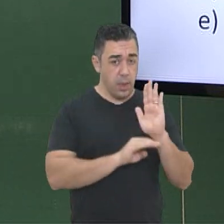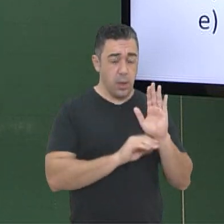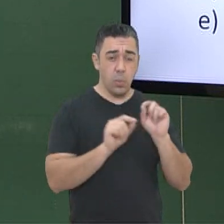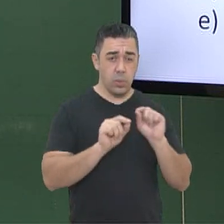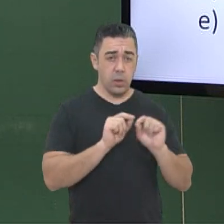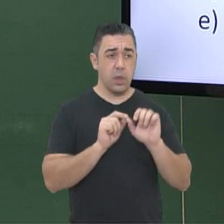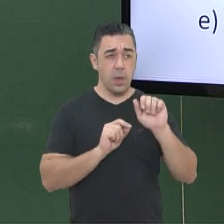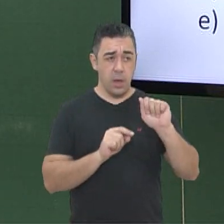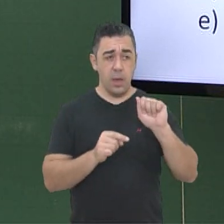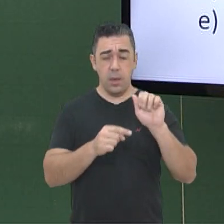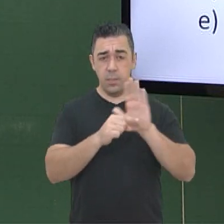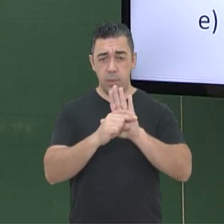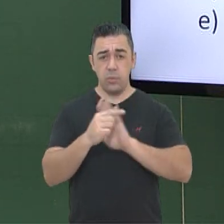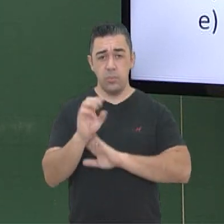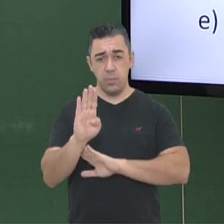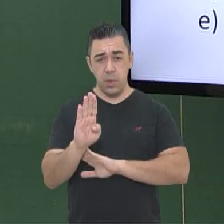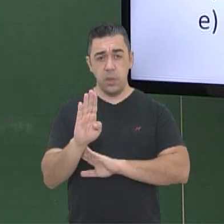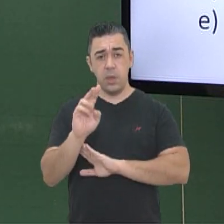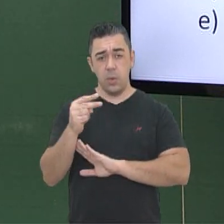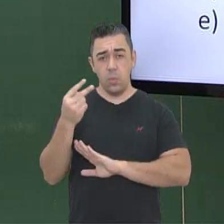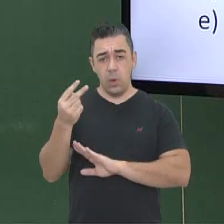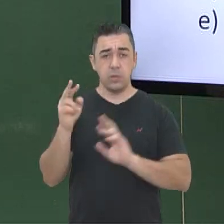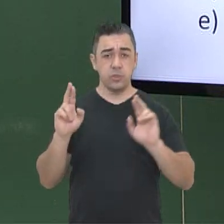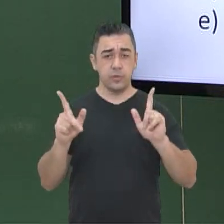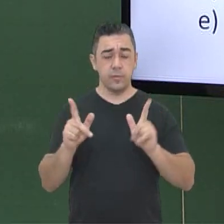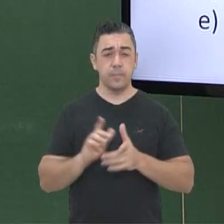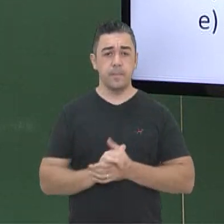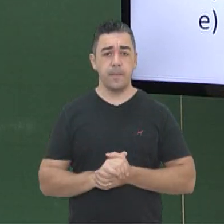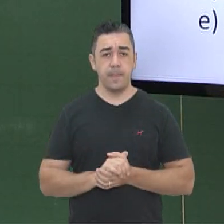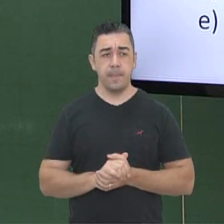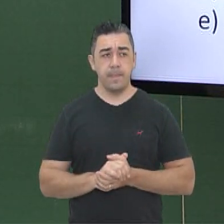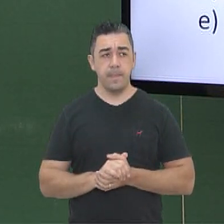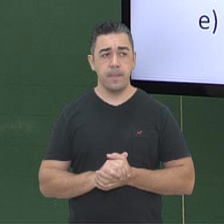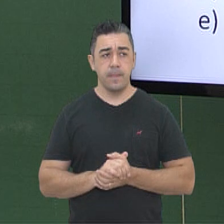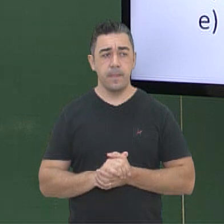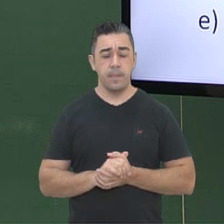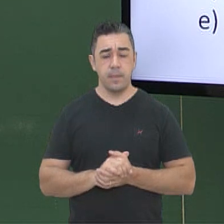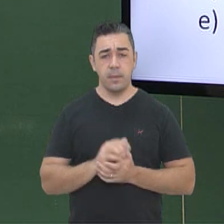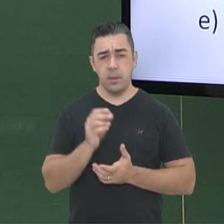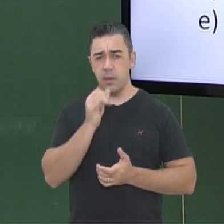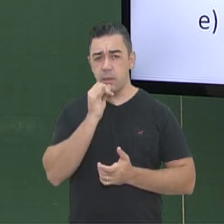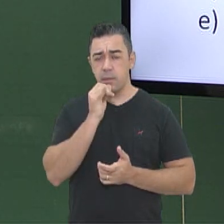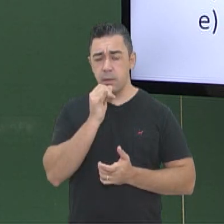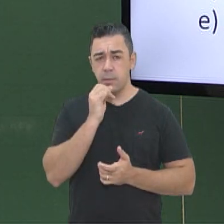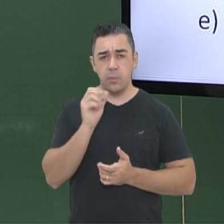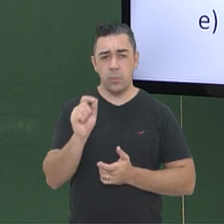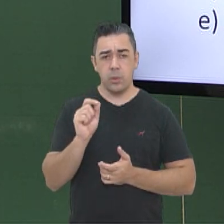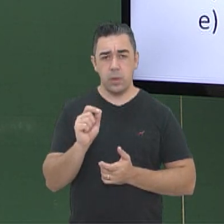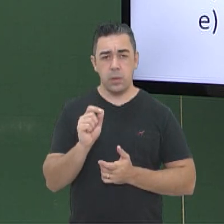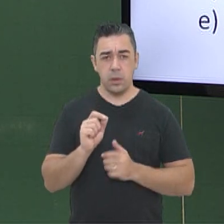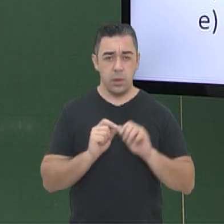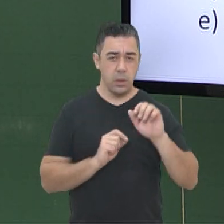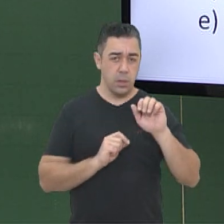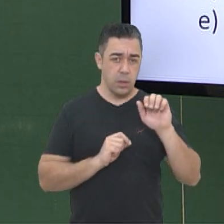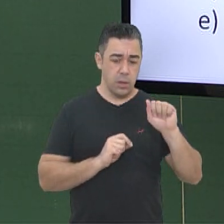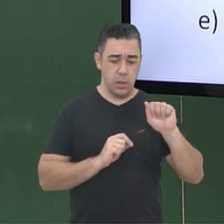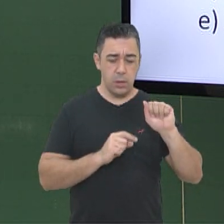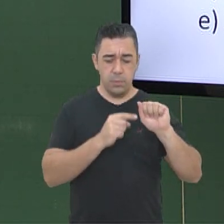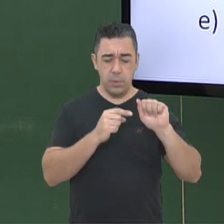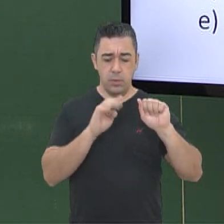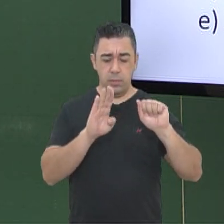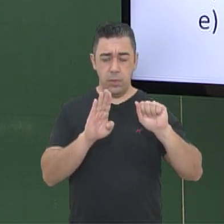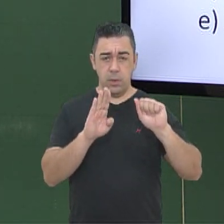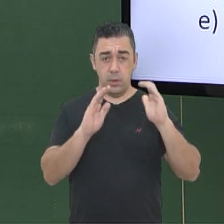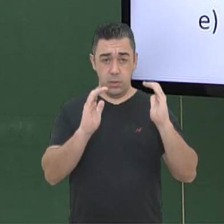é o caso disso aqui. Isso é o quadrado da diferença. Produto notável diz que quando eu tenho um produto, ou seja,